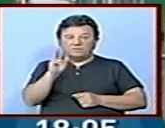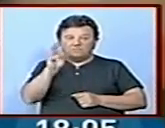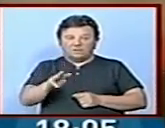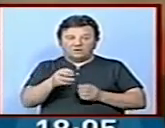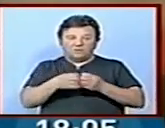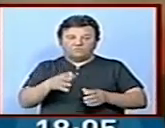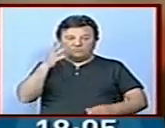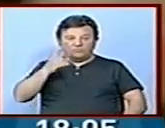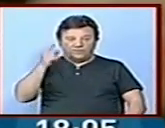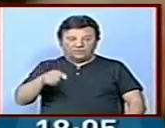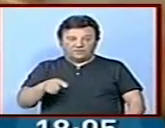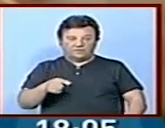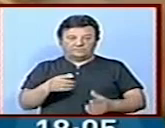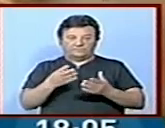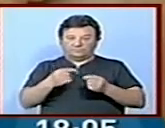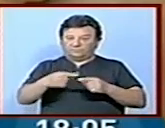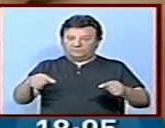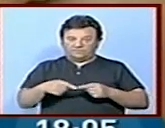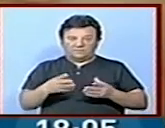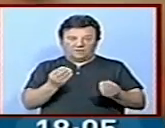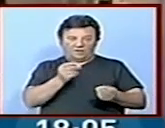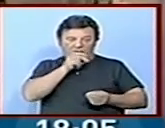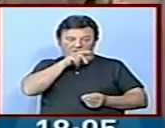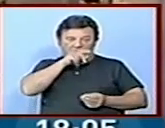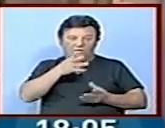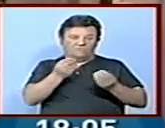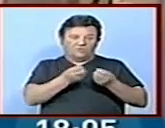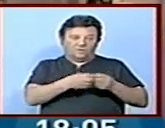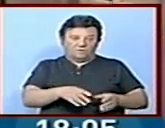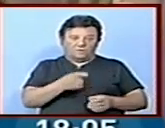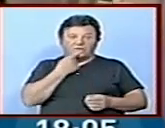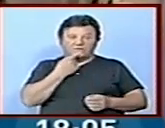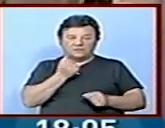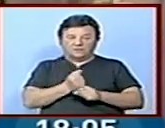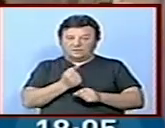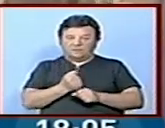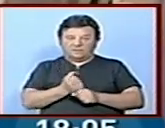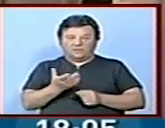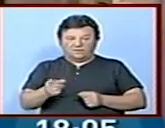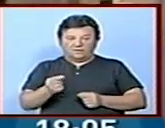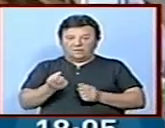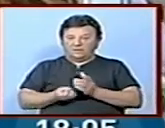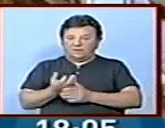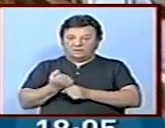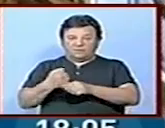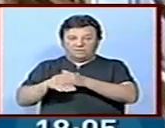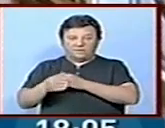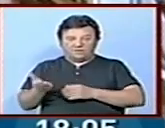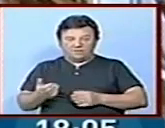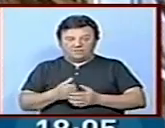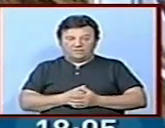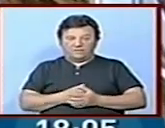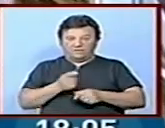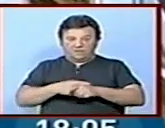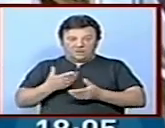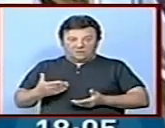dia. Muito espaço, muitas galinhas e muitos ovos significam trabalho e a criação de empregos.